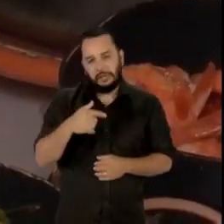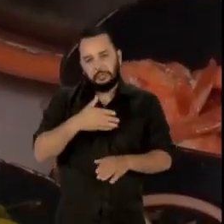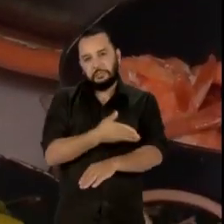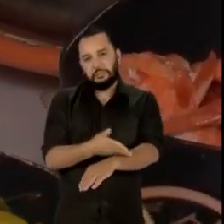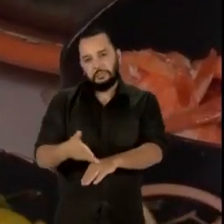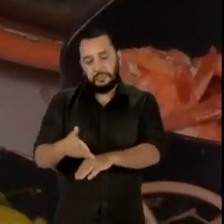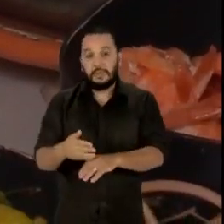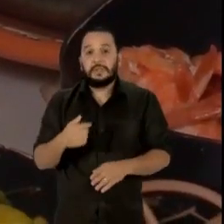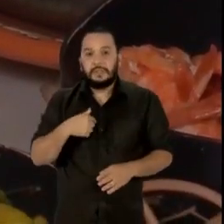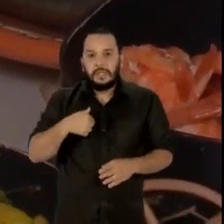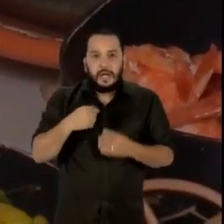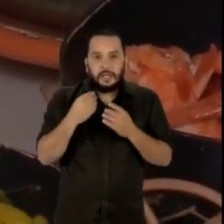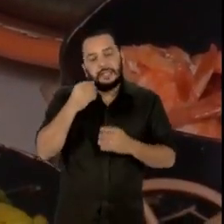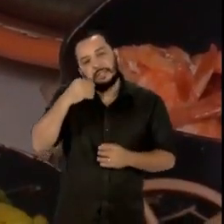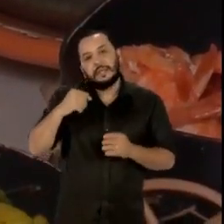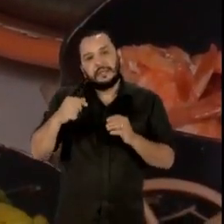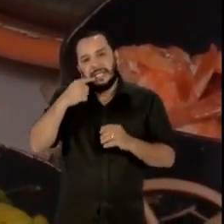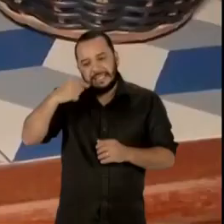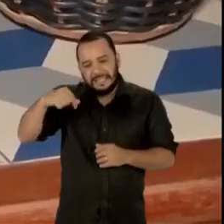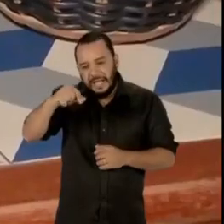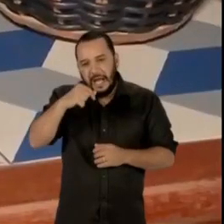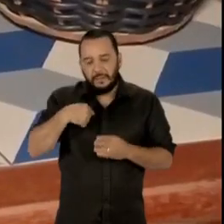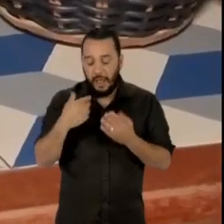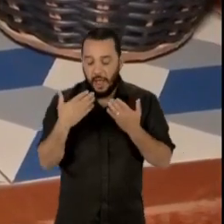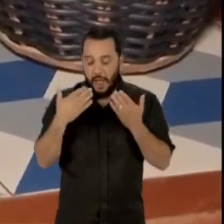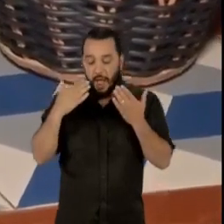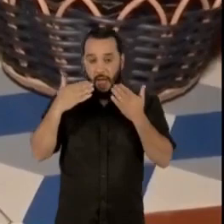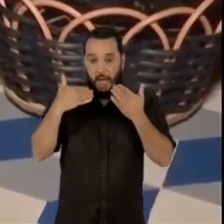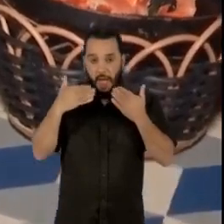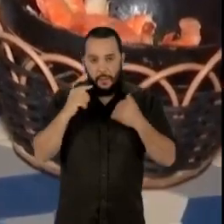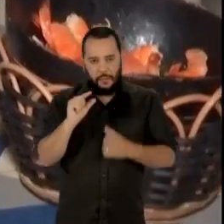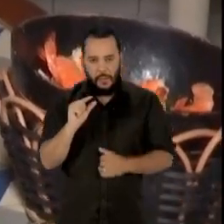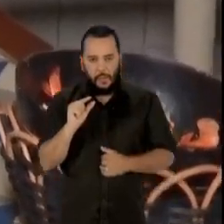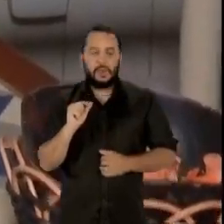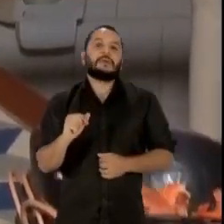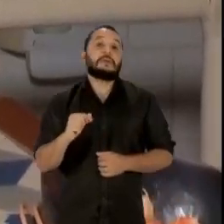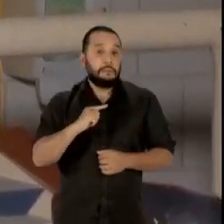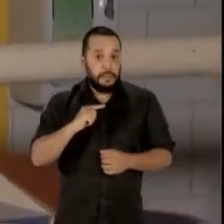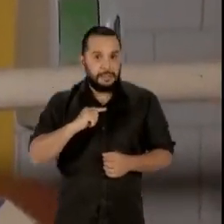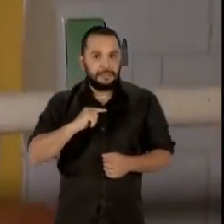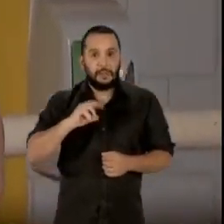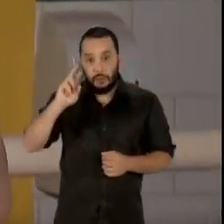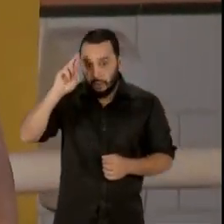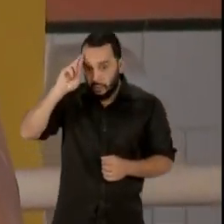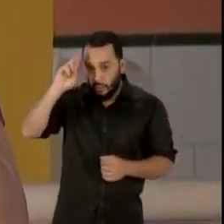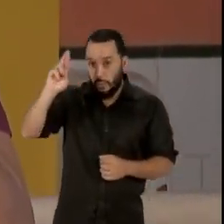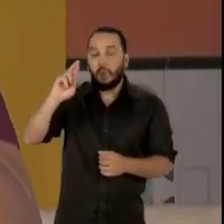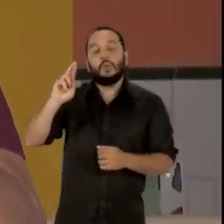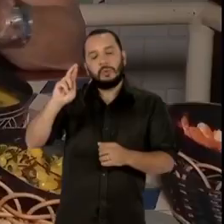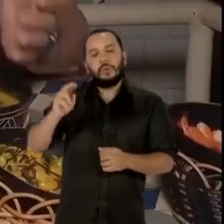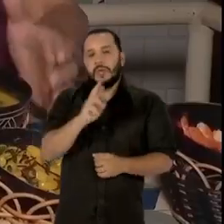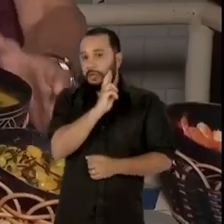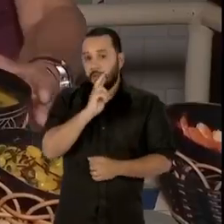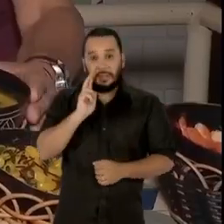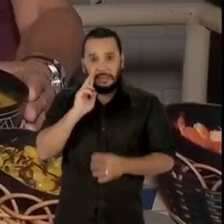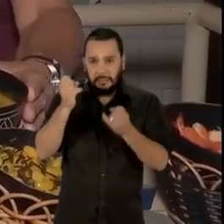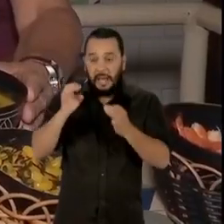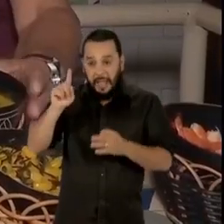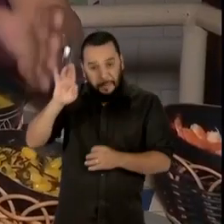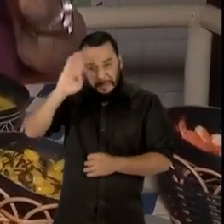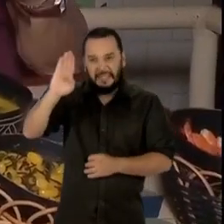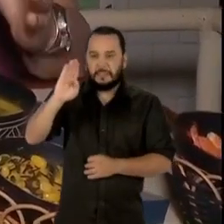o sabor é salgado com uma certa acidez o dono do restaurante conta que ele não é um prato principal no